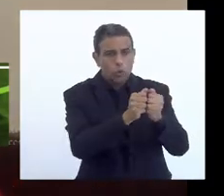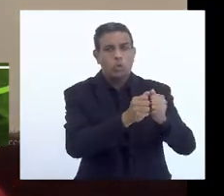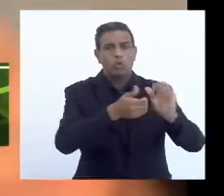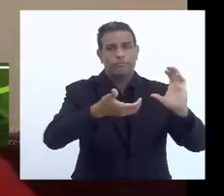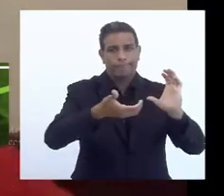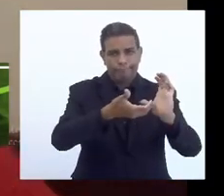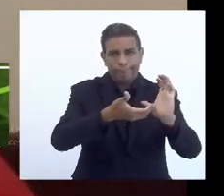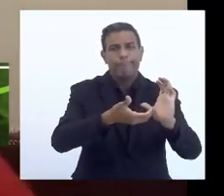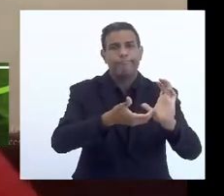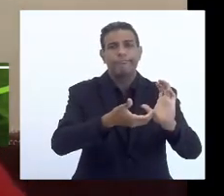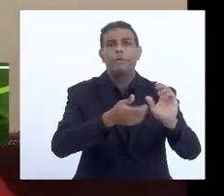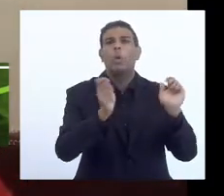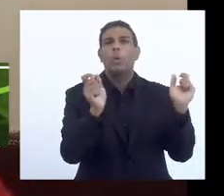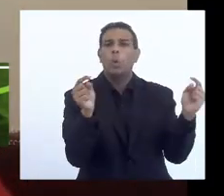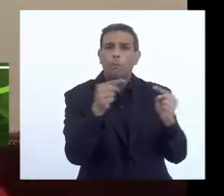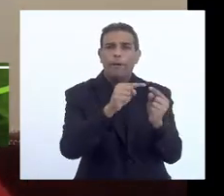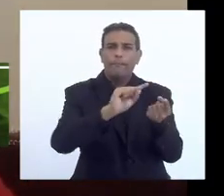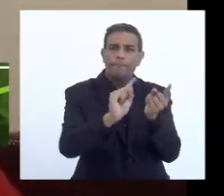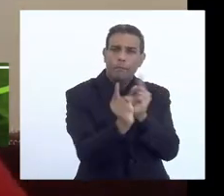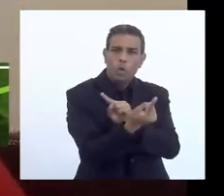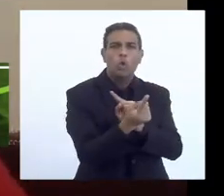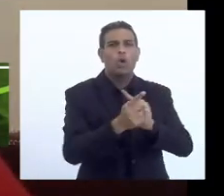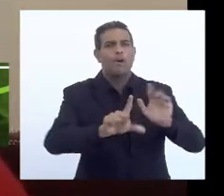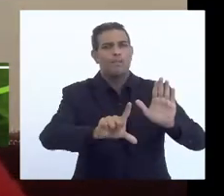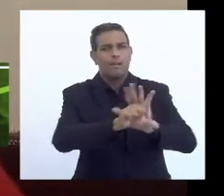dos Deputados, que virou agora a lei